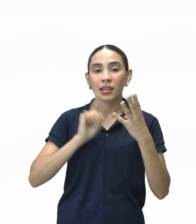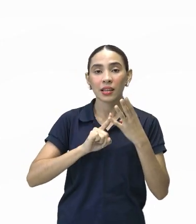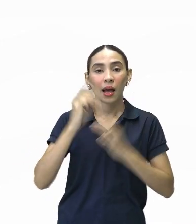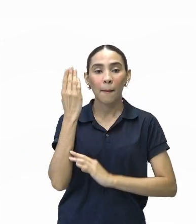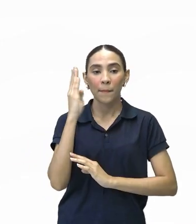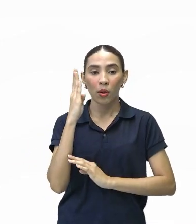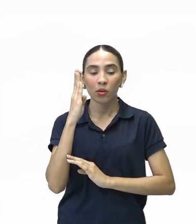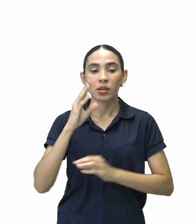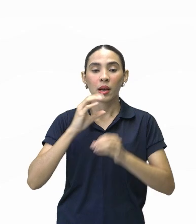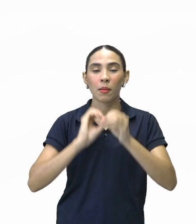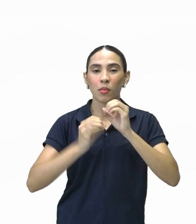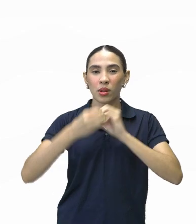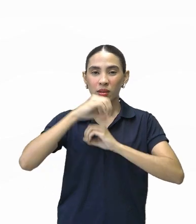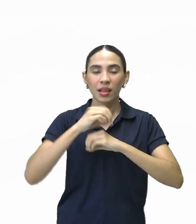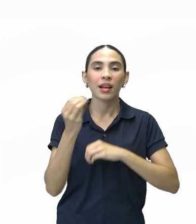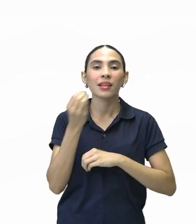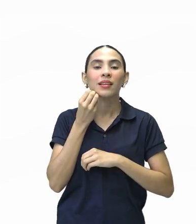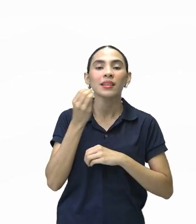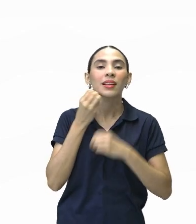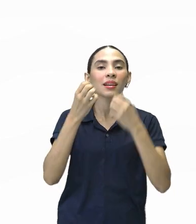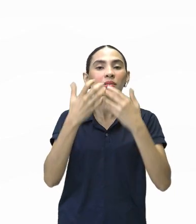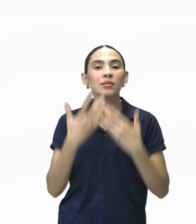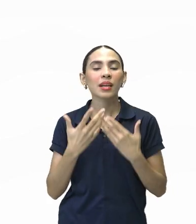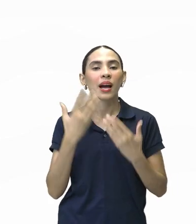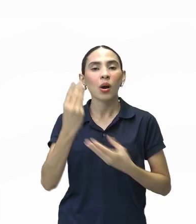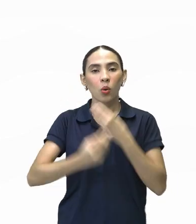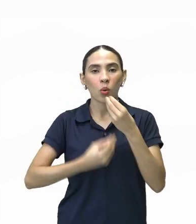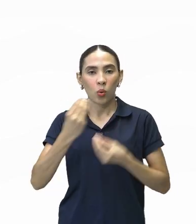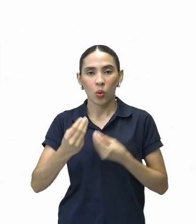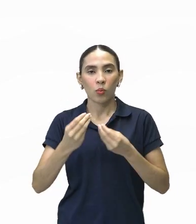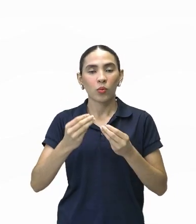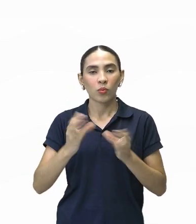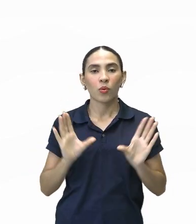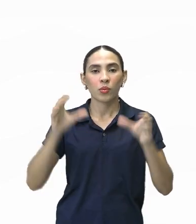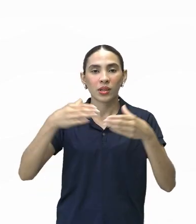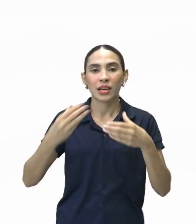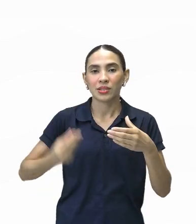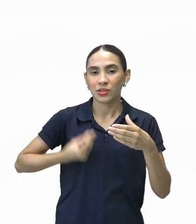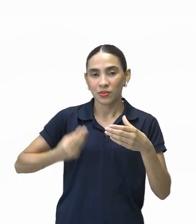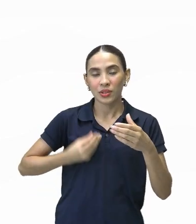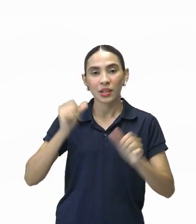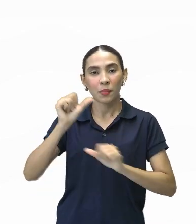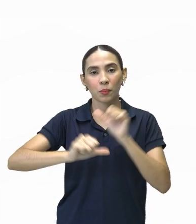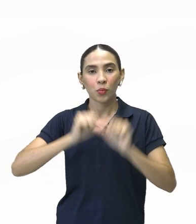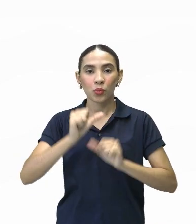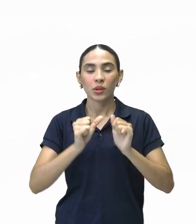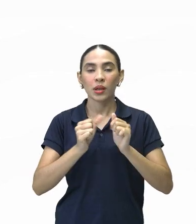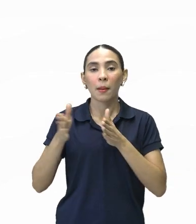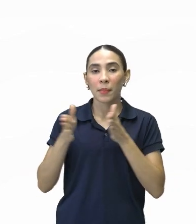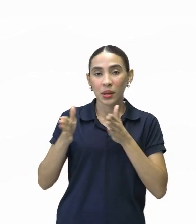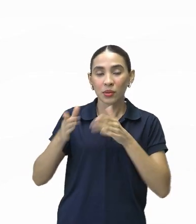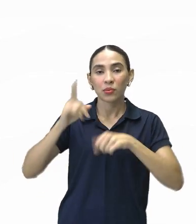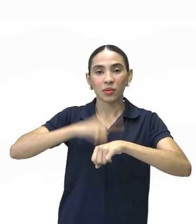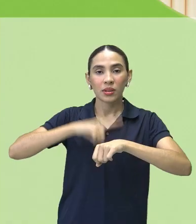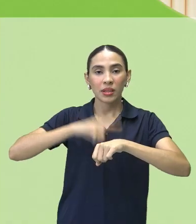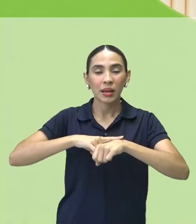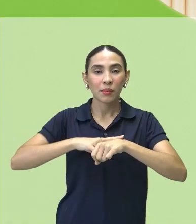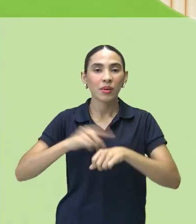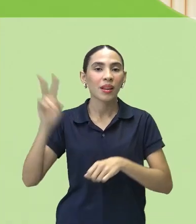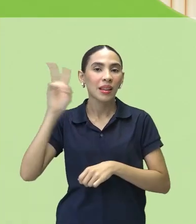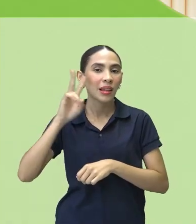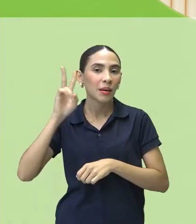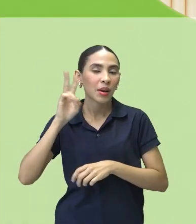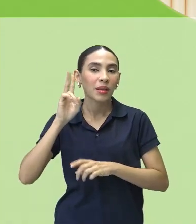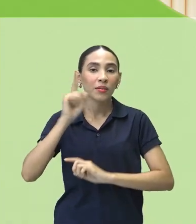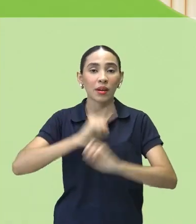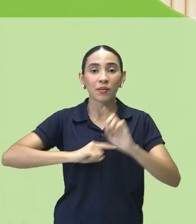explicar como as espécies mudam ao longo do tempo. Lembrando aí que a evolução, ela é